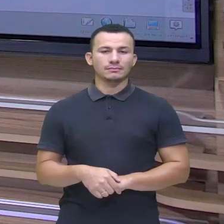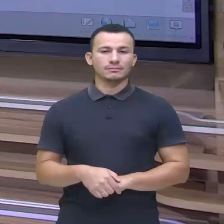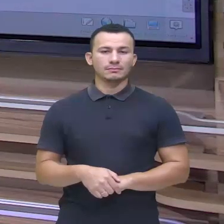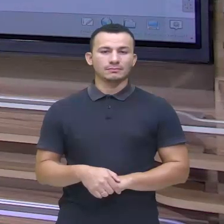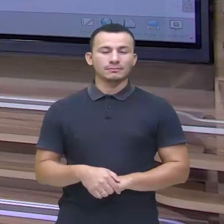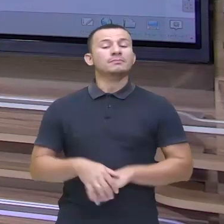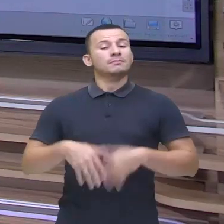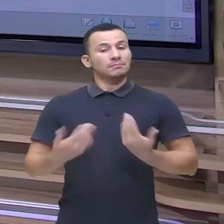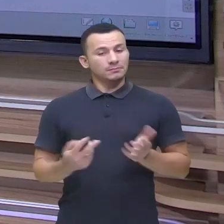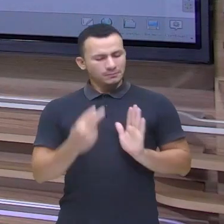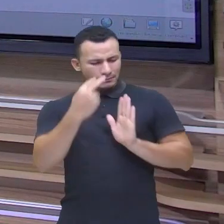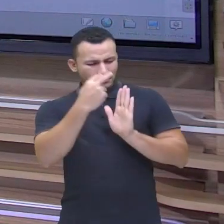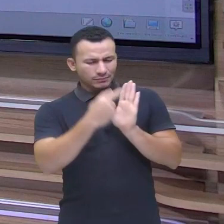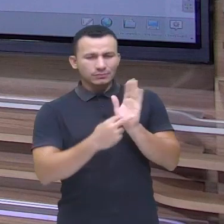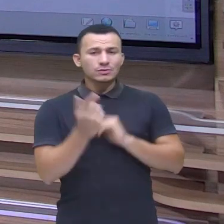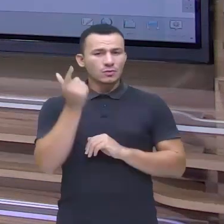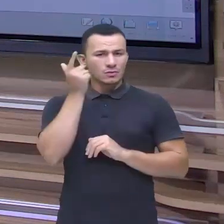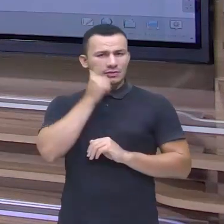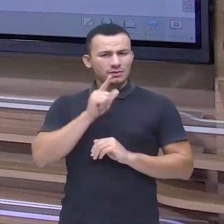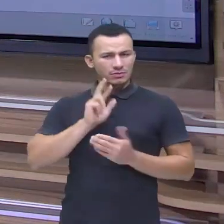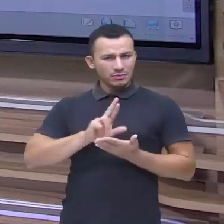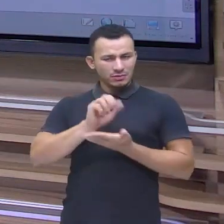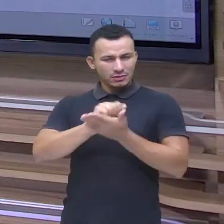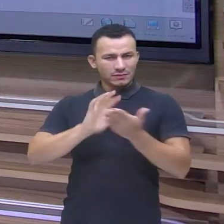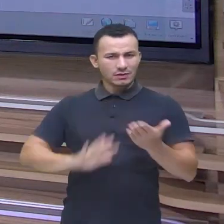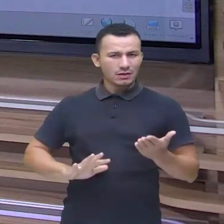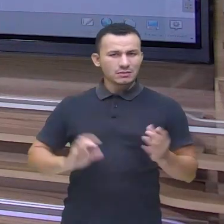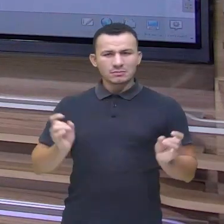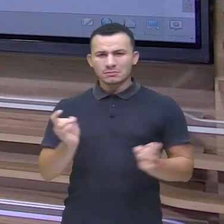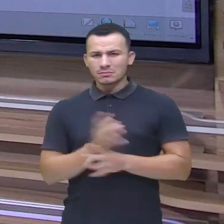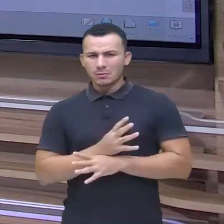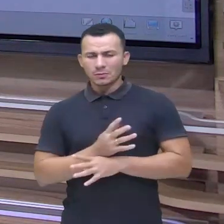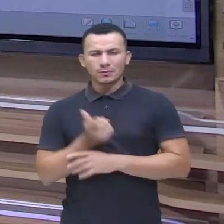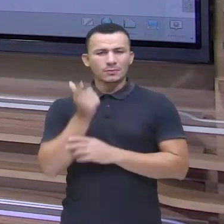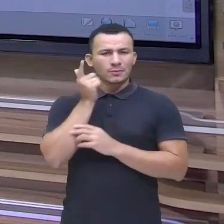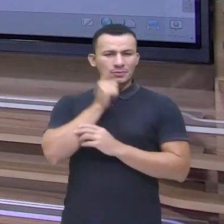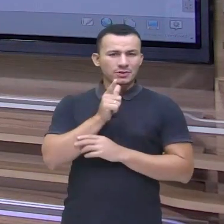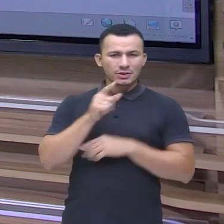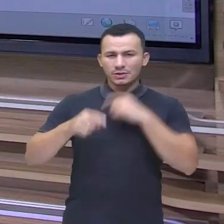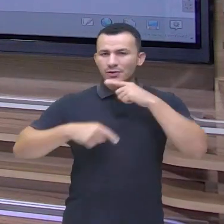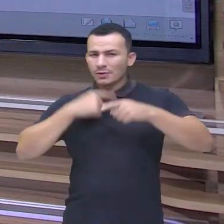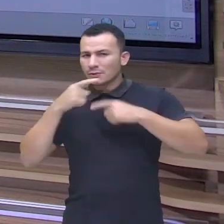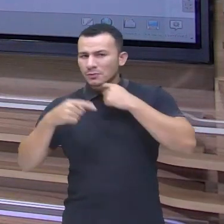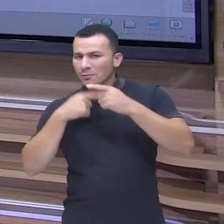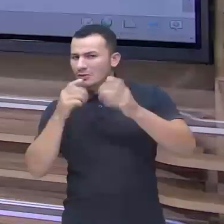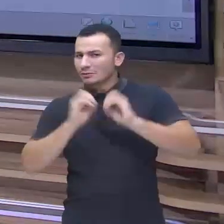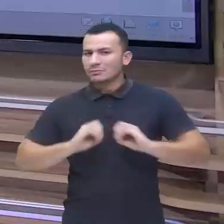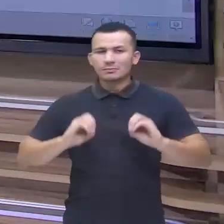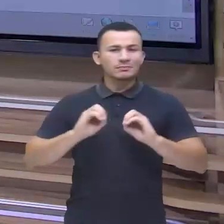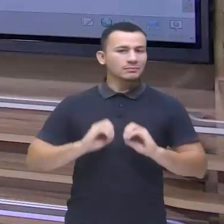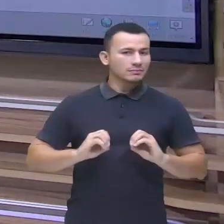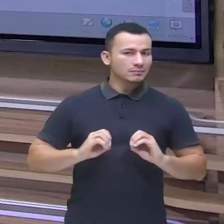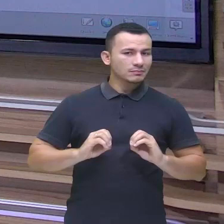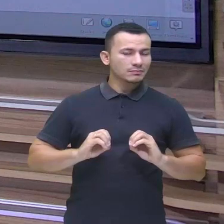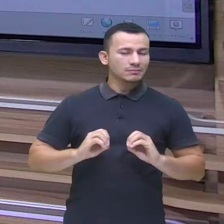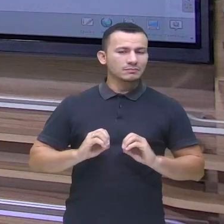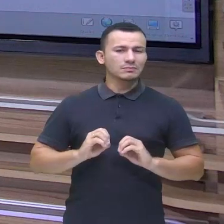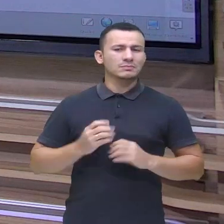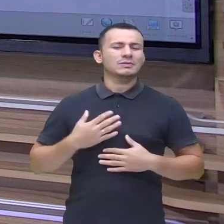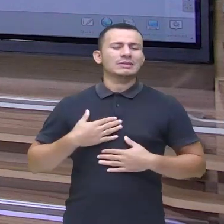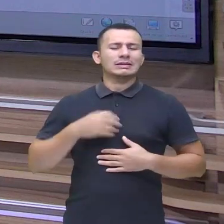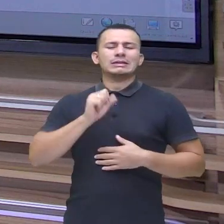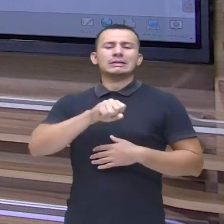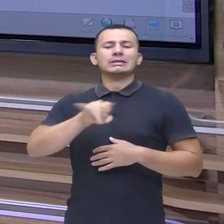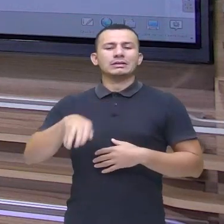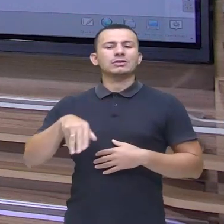Muito bem. E aí, conseguiu fazer as atividades? Conseguiu fazer todo o exercício? Ficou com dúvida em alguma coisa? Professor, fiquei com dúvida.